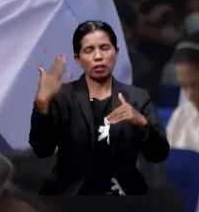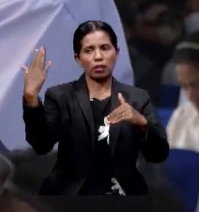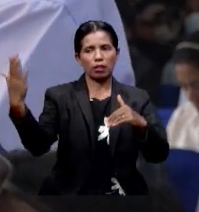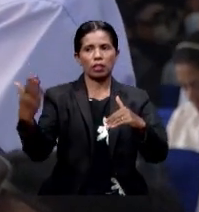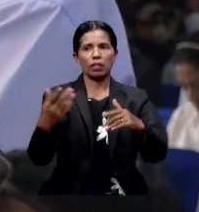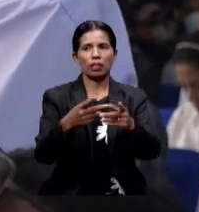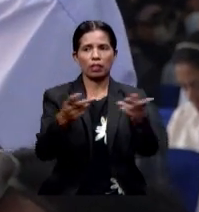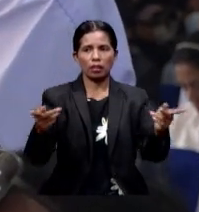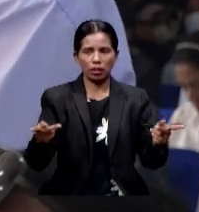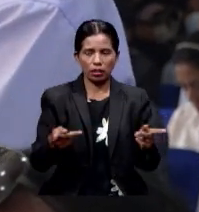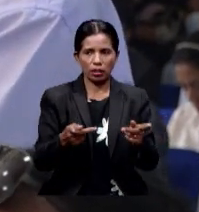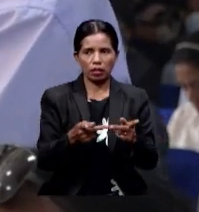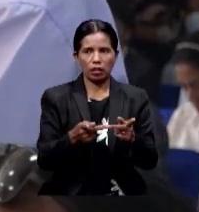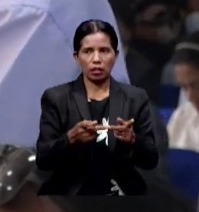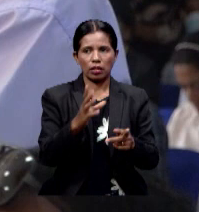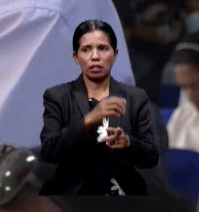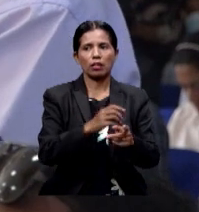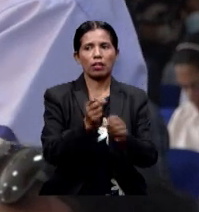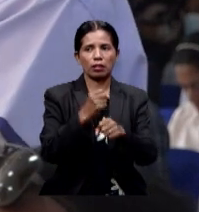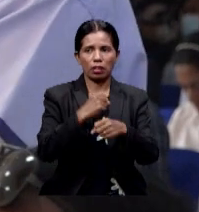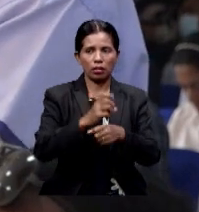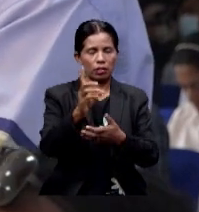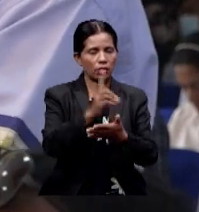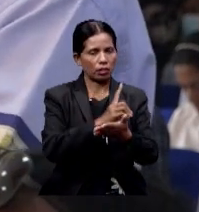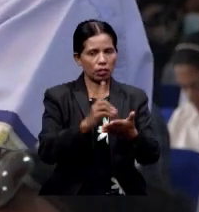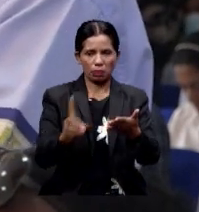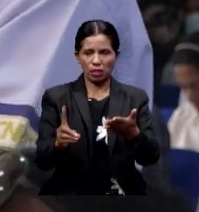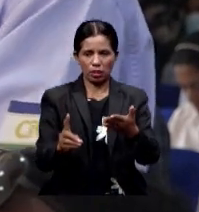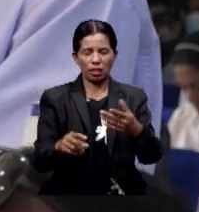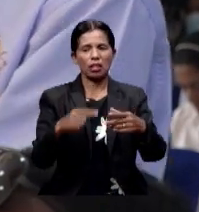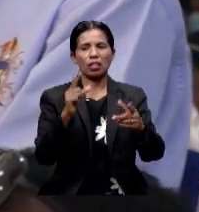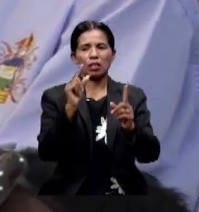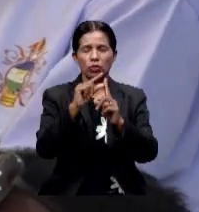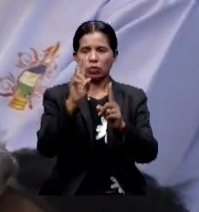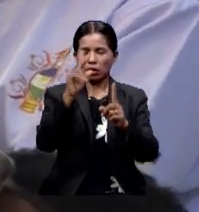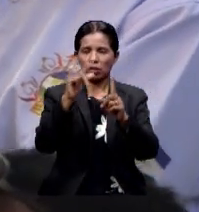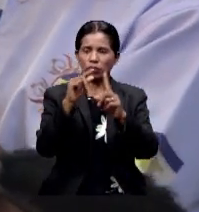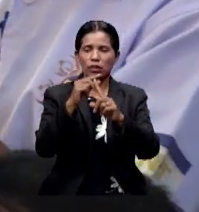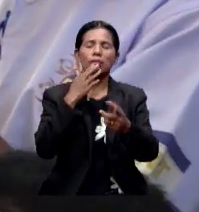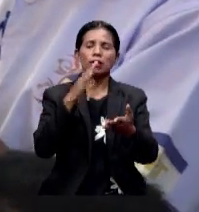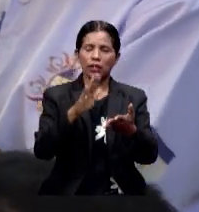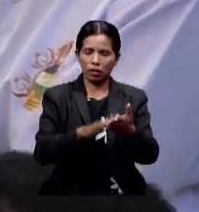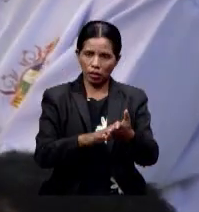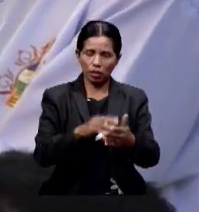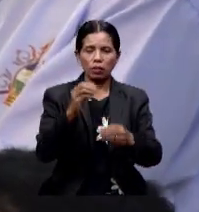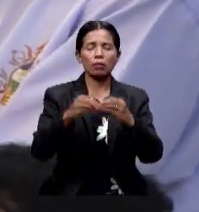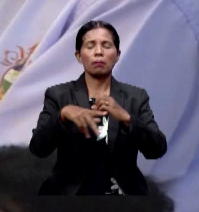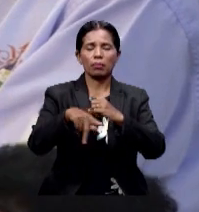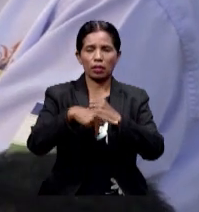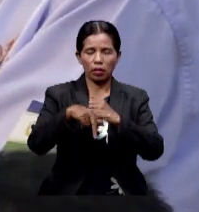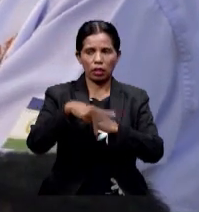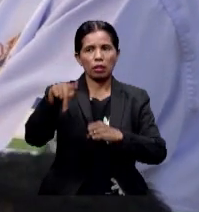interar em mesmo que discrimina mal, desvaloriza mal, mas é, sempre está em consideração cada partidos políticos, mas